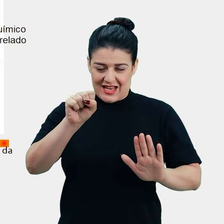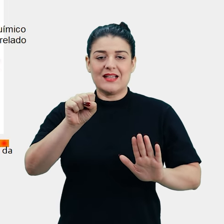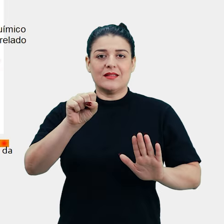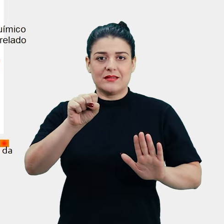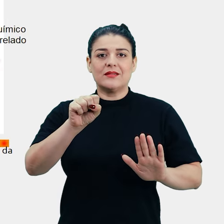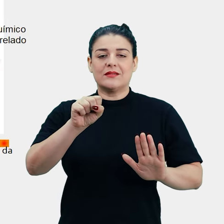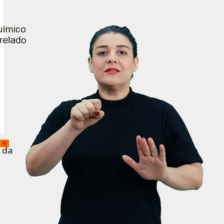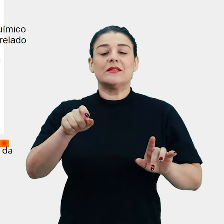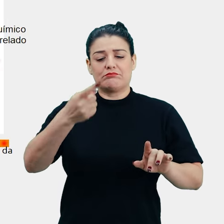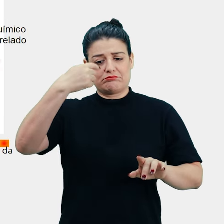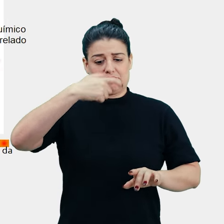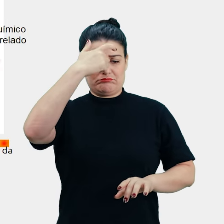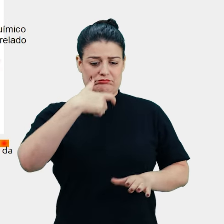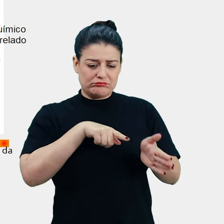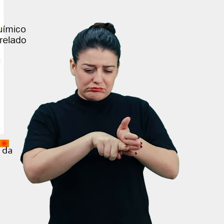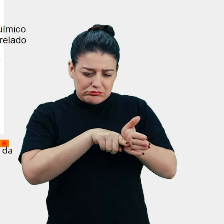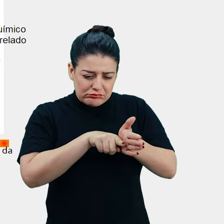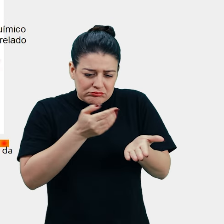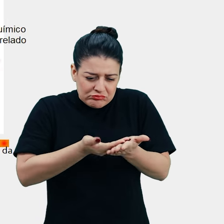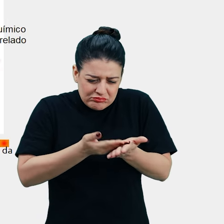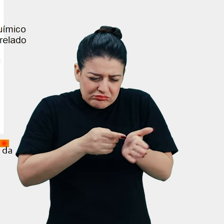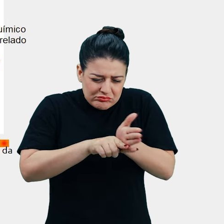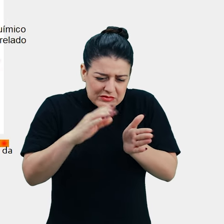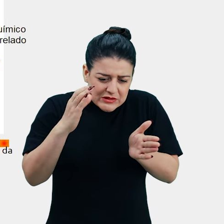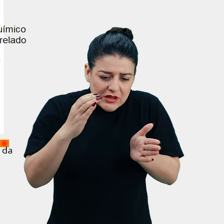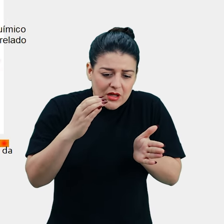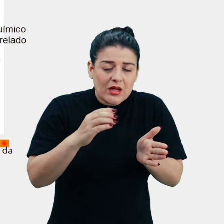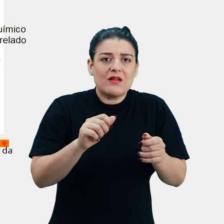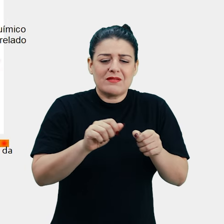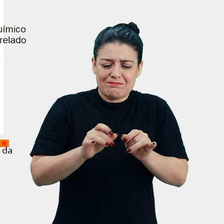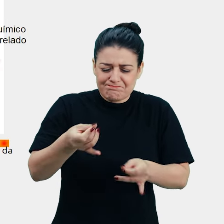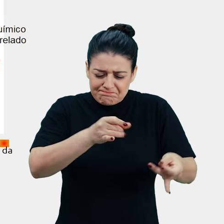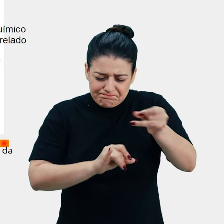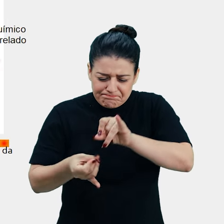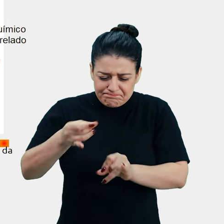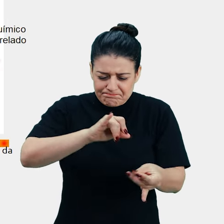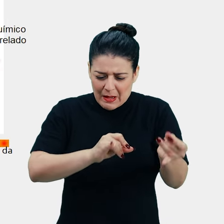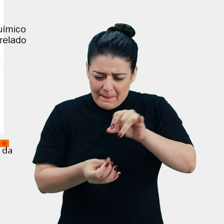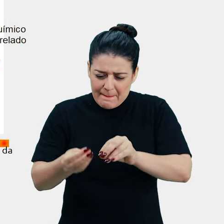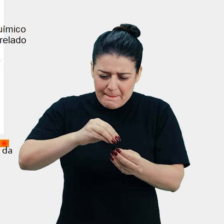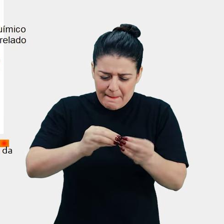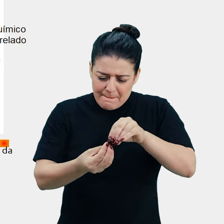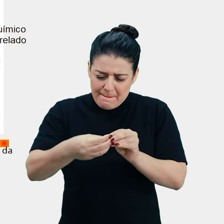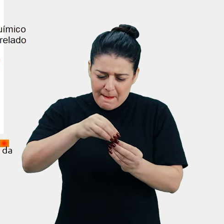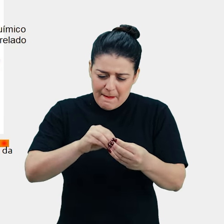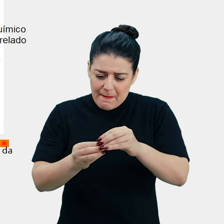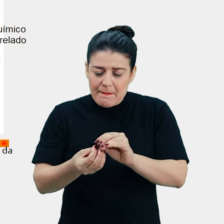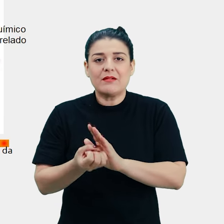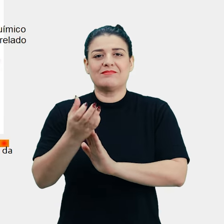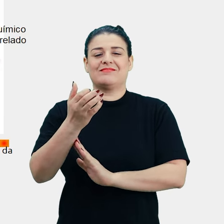ele inspirou os cientistas, né, para que fosse realizada uma semissíntese, formando, então, o